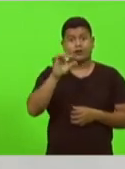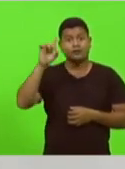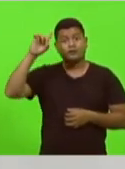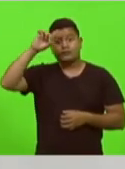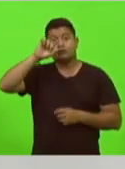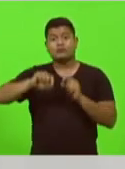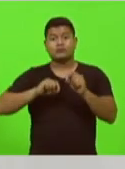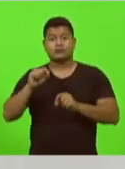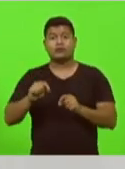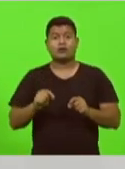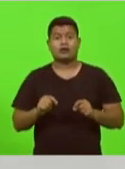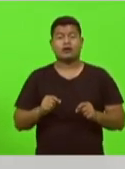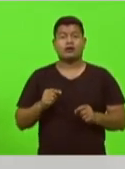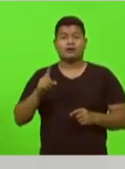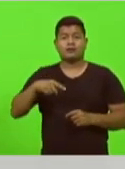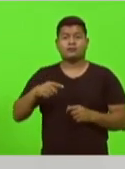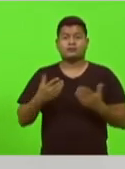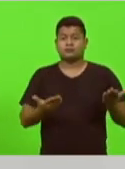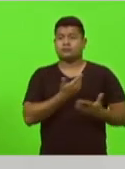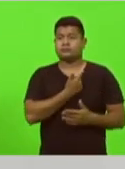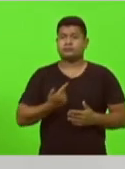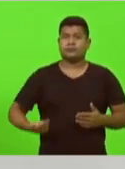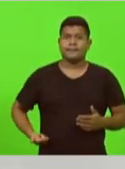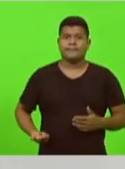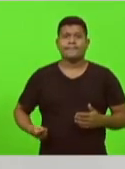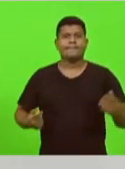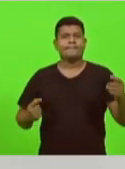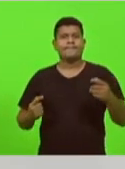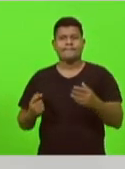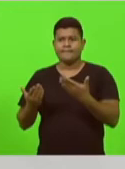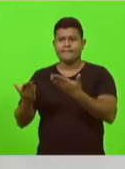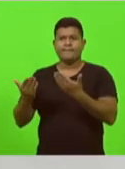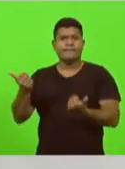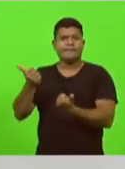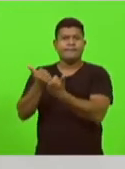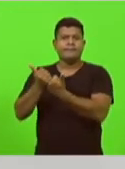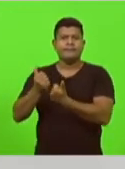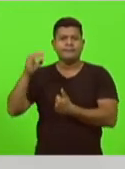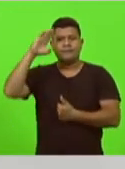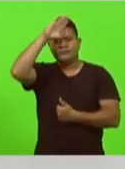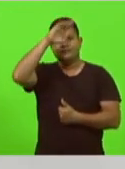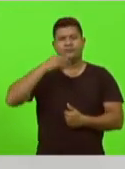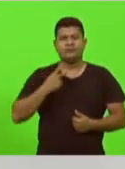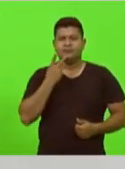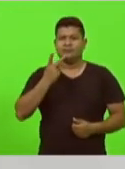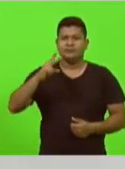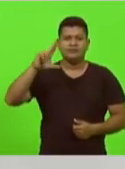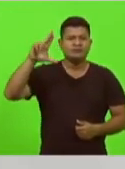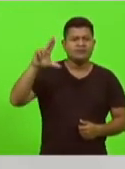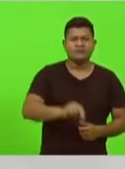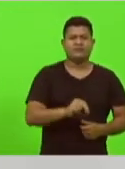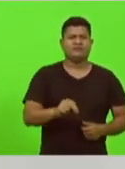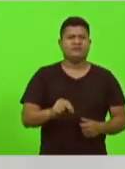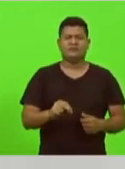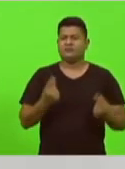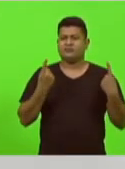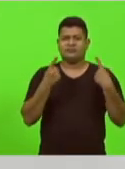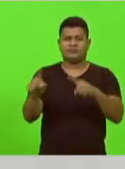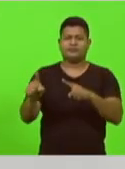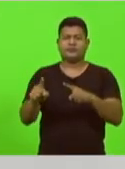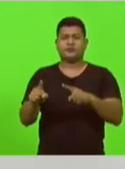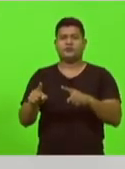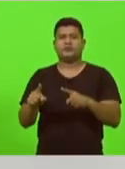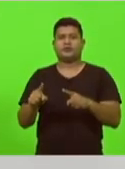chegar nessas horas o governador do Bolsonaro e dizer não ao passaporte sanitário. Dizer